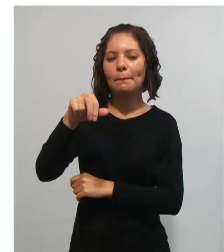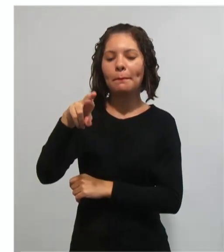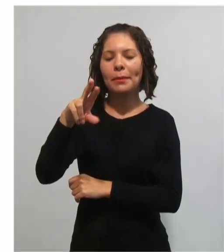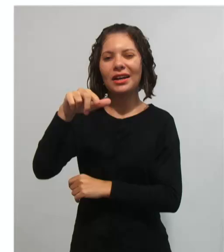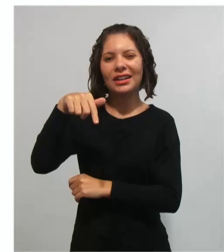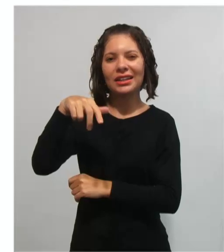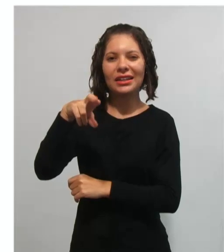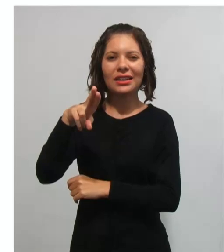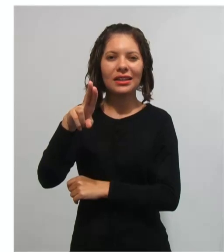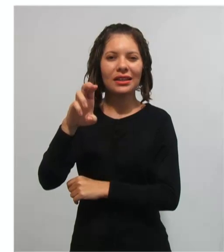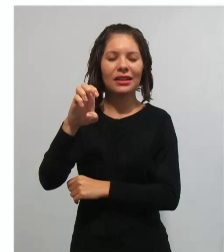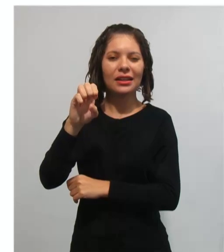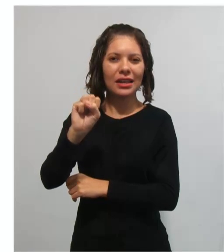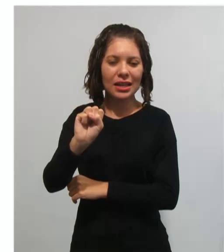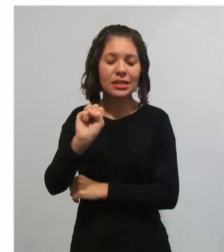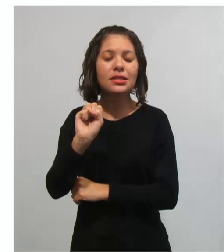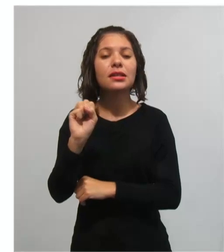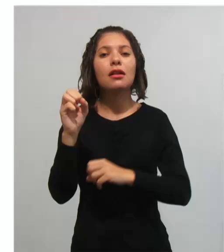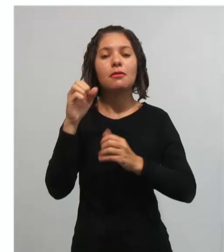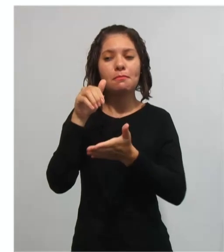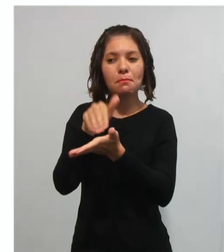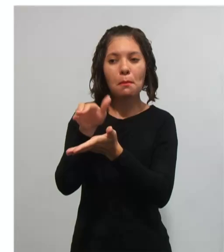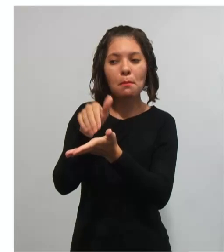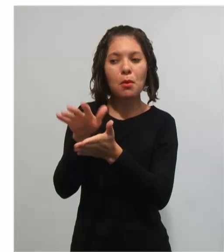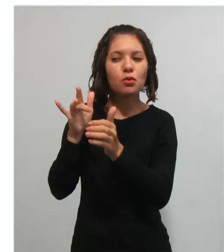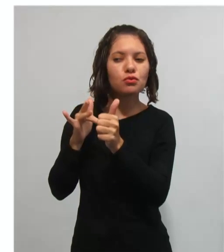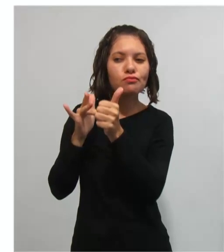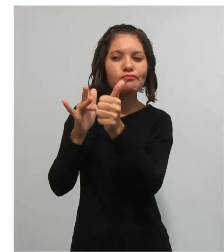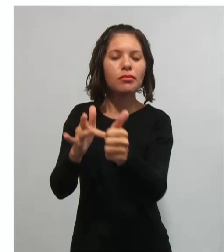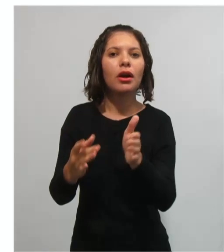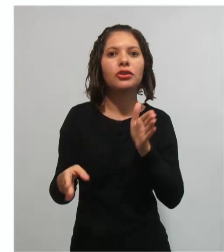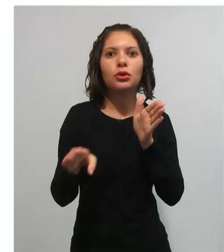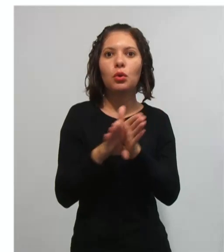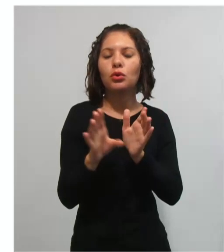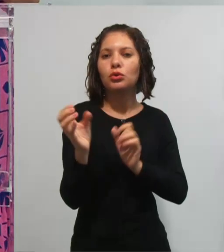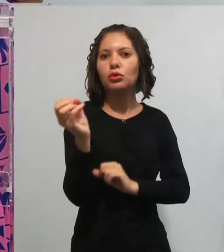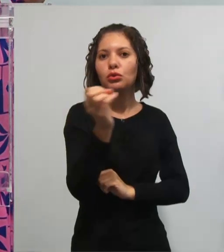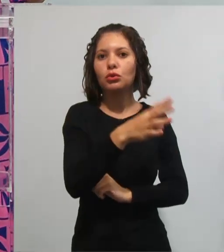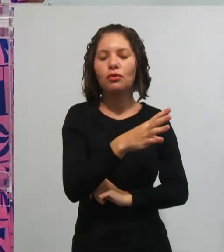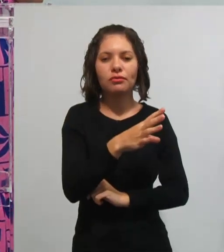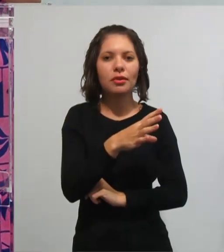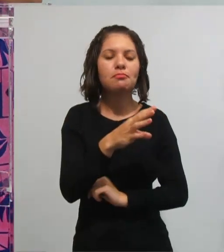à elite. Vejam só essa imagem aqui, né? Então, a gente tem aqui uma turma de meninos, uma elite, claro que com certeza esse estudo era